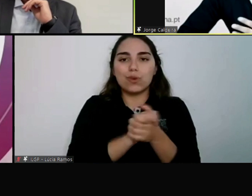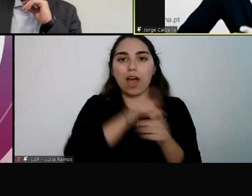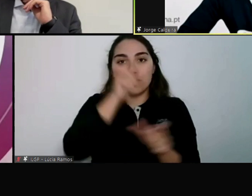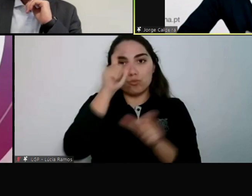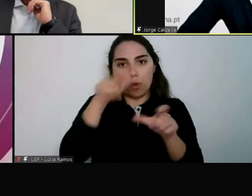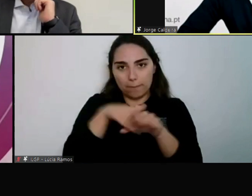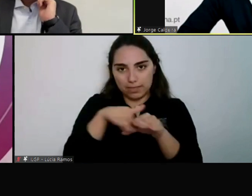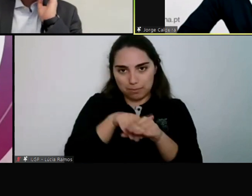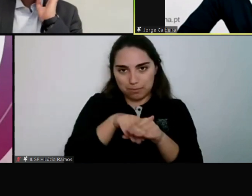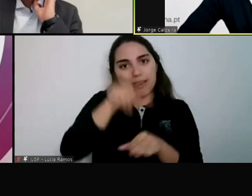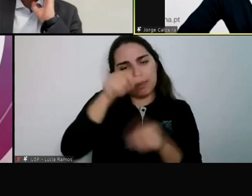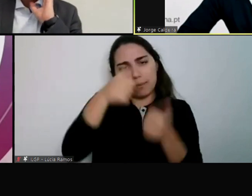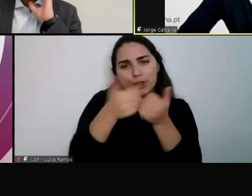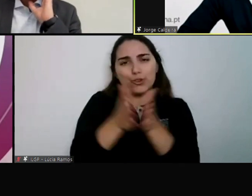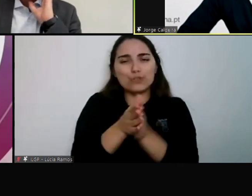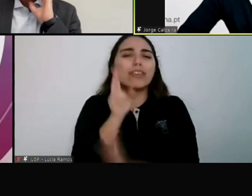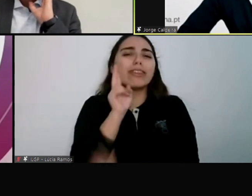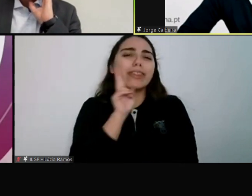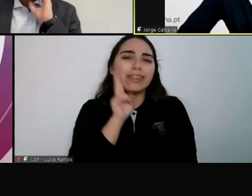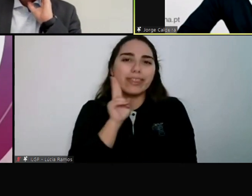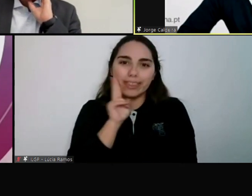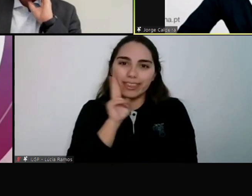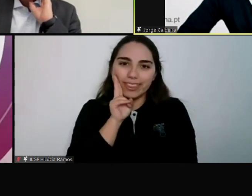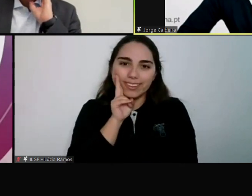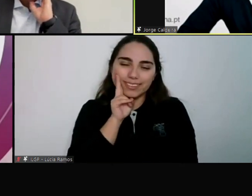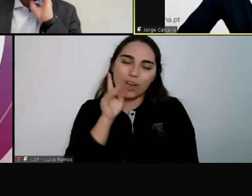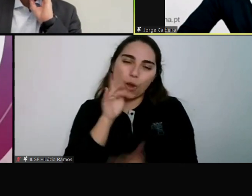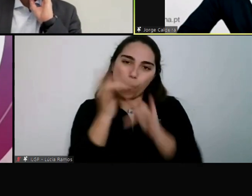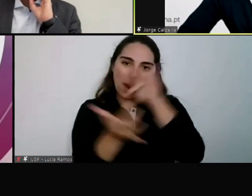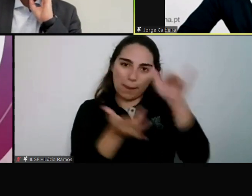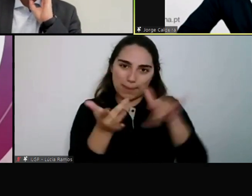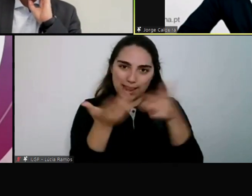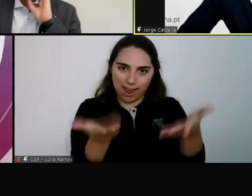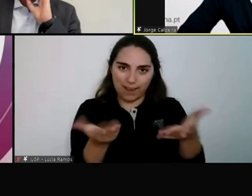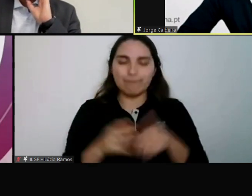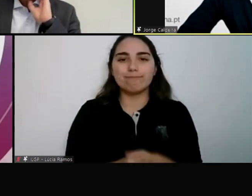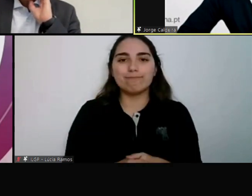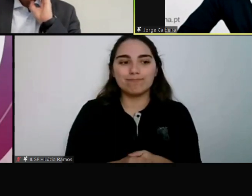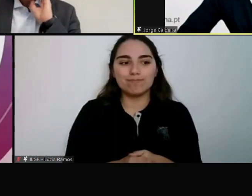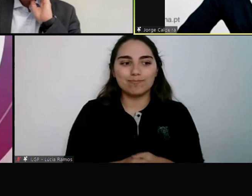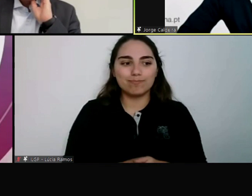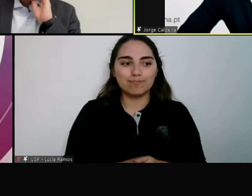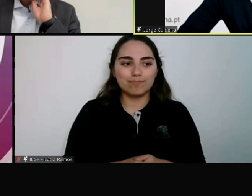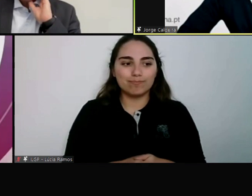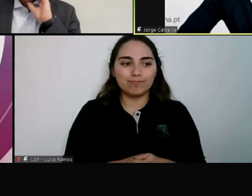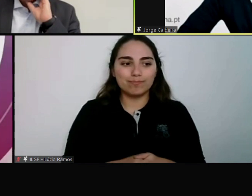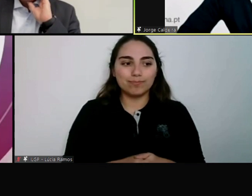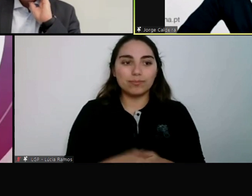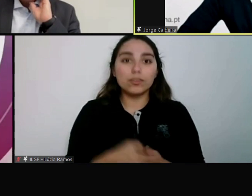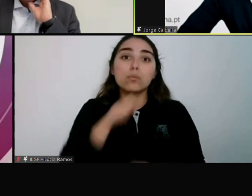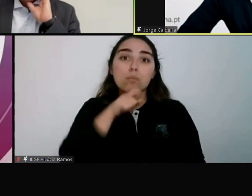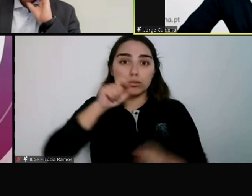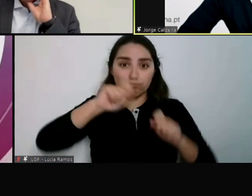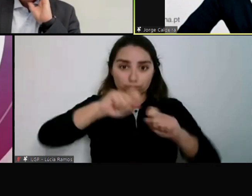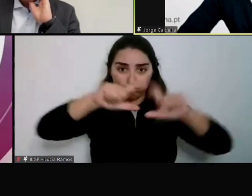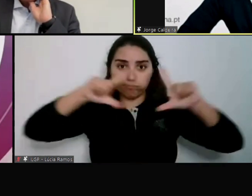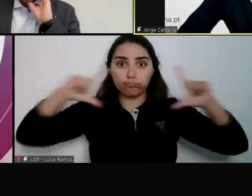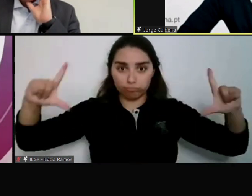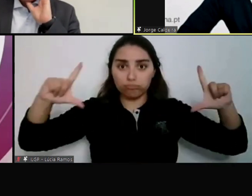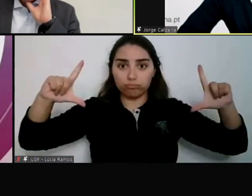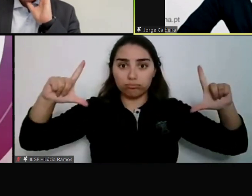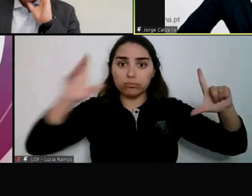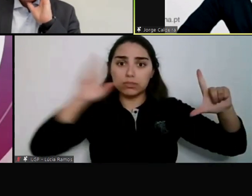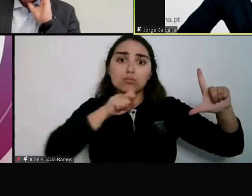que estão do outro lado a assistir a este webinar. Eu, se for possível, gostaria de partilhar alguns slides de apoio, não sei